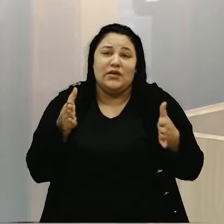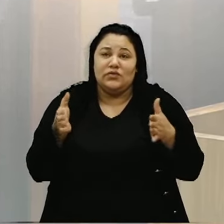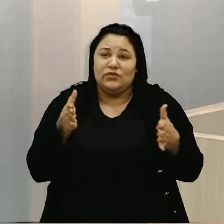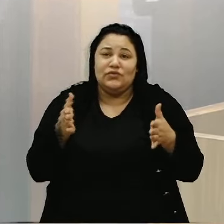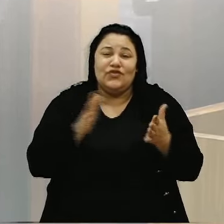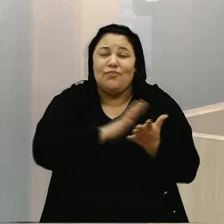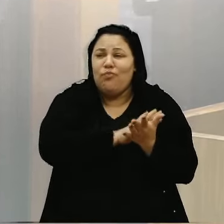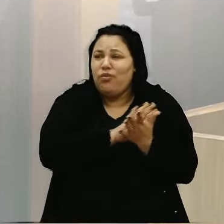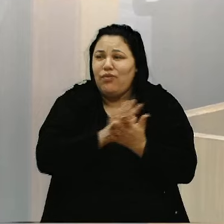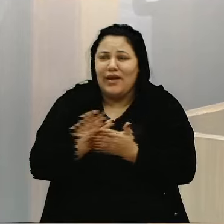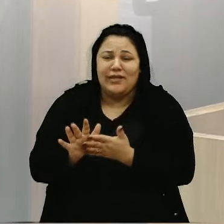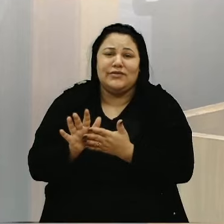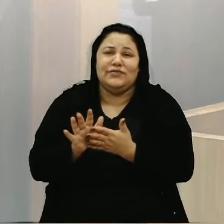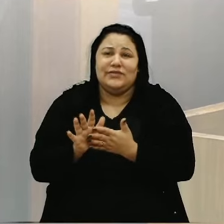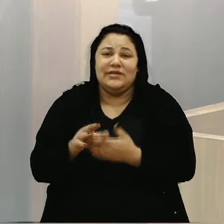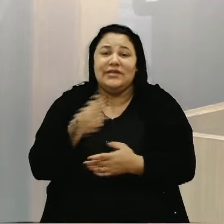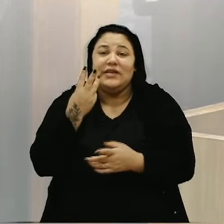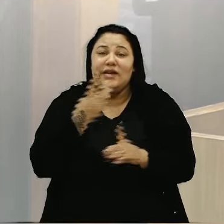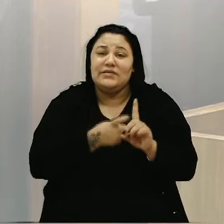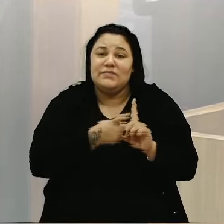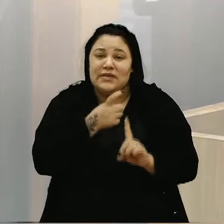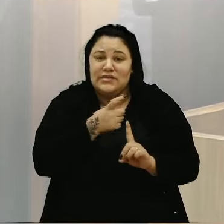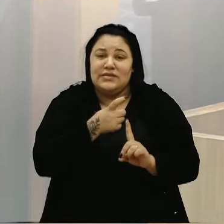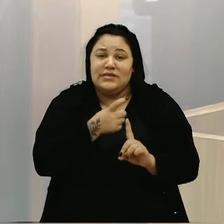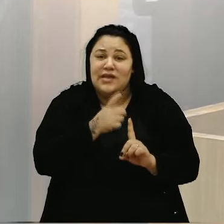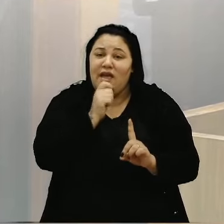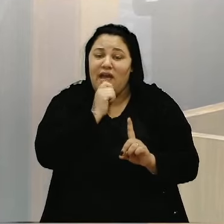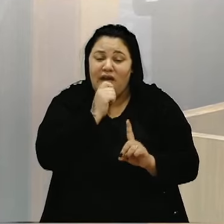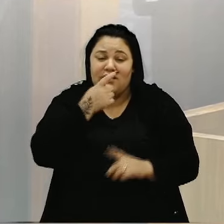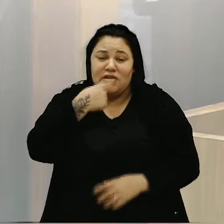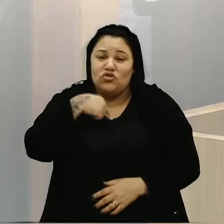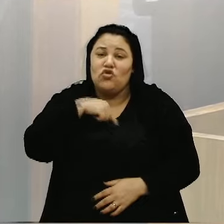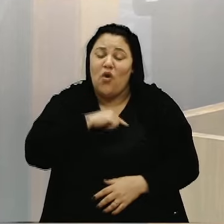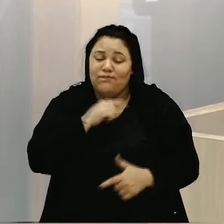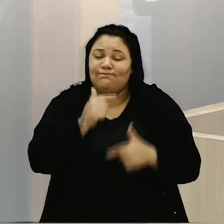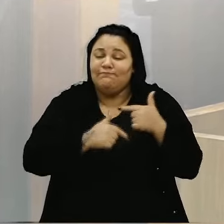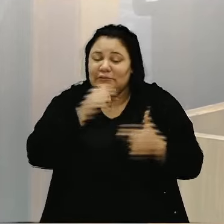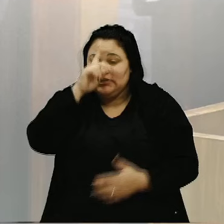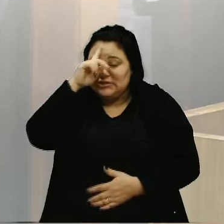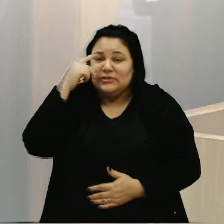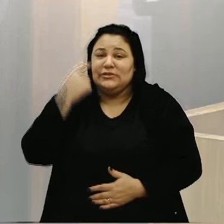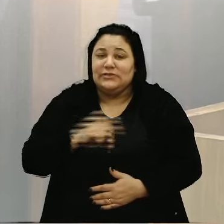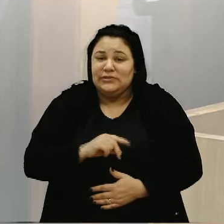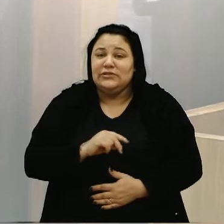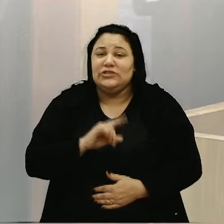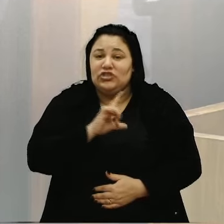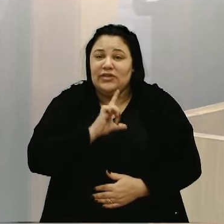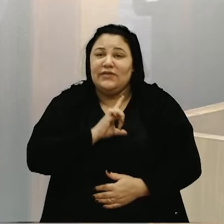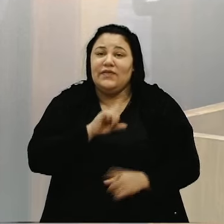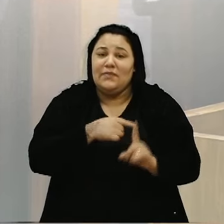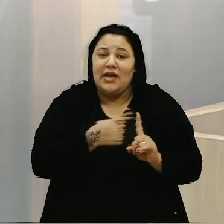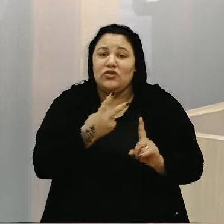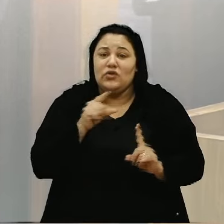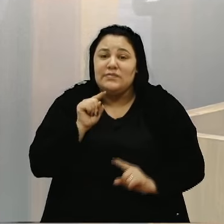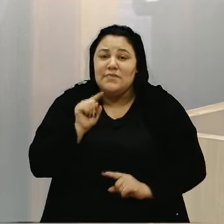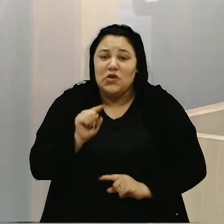catástrofe ou seja 3S meses que nós estamos aqui no Fronte nós já tivemos mais de 2.000